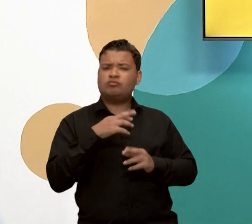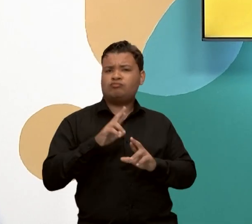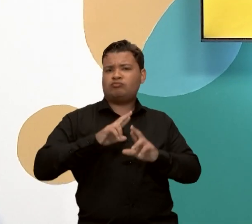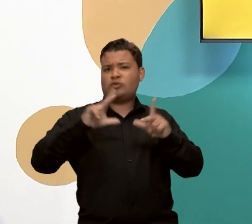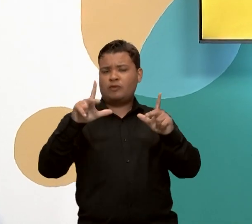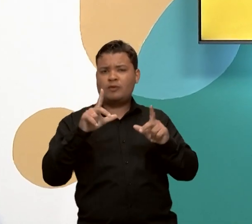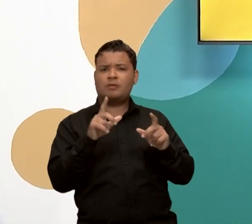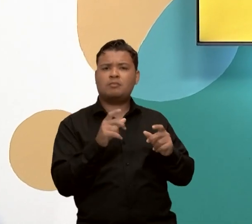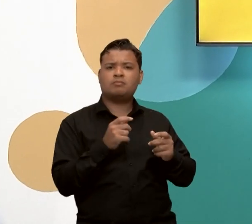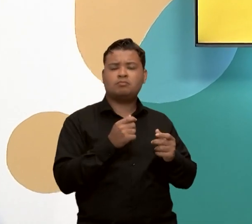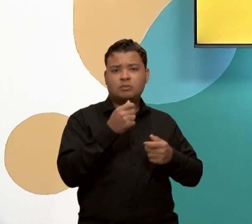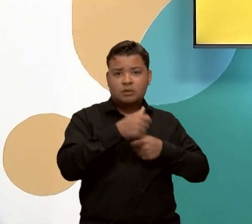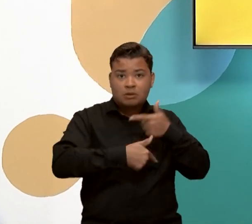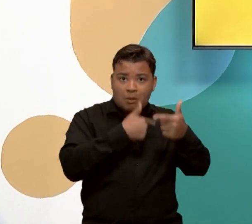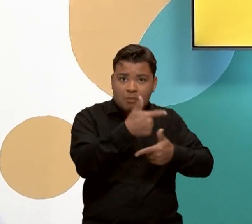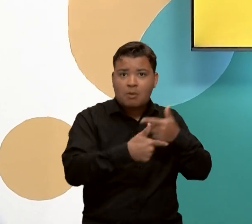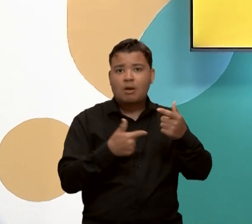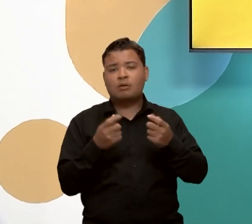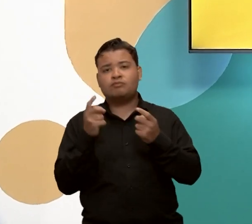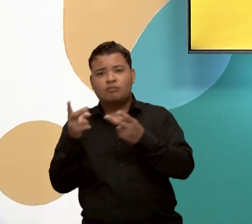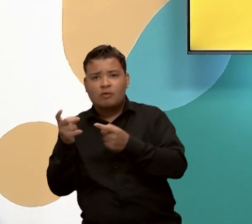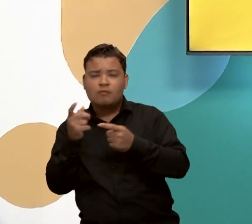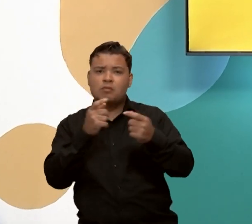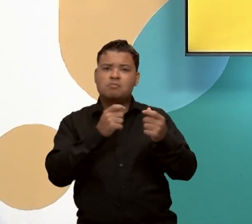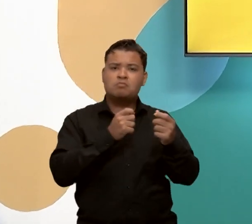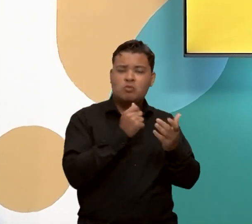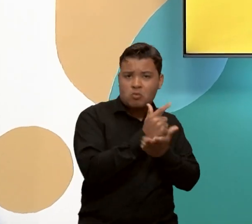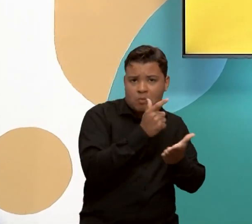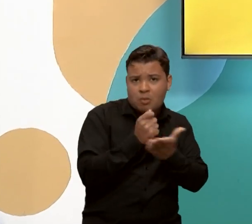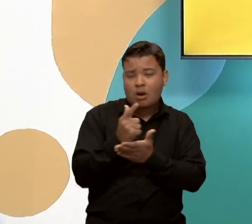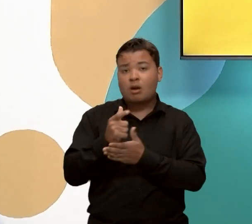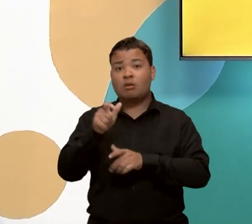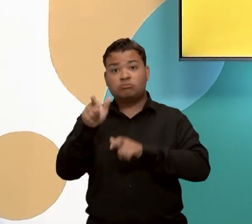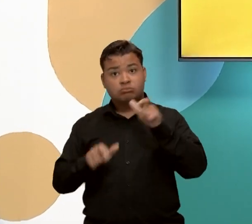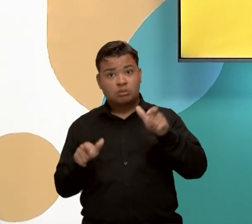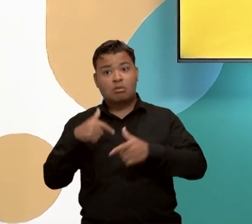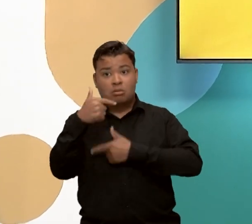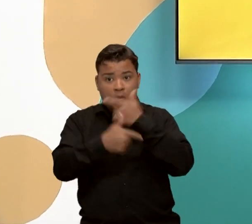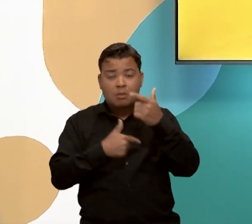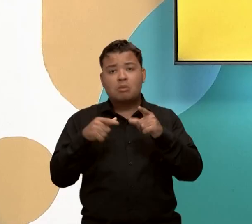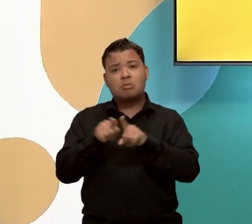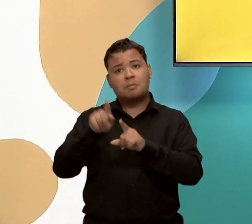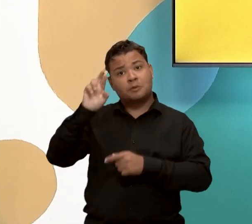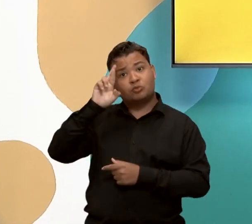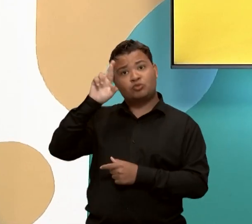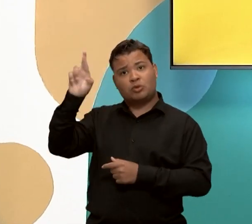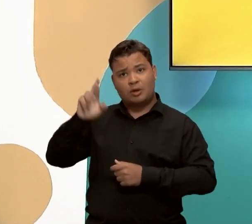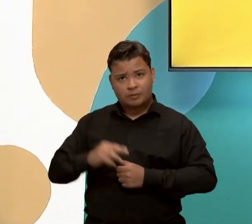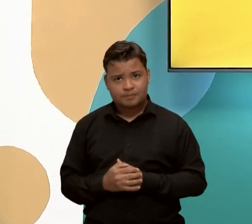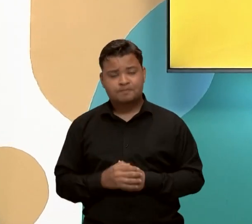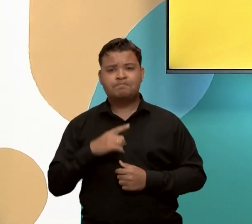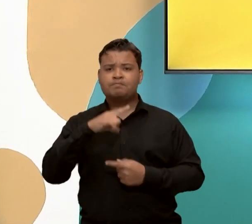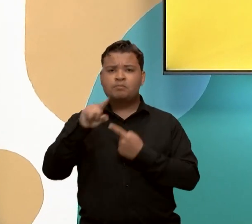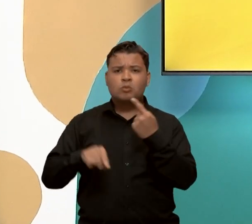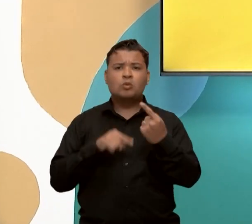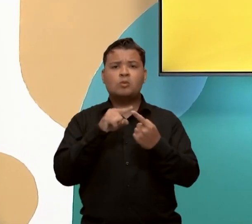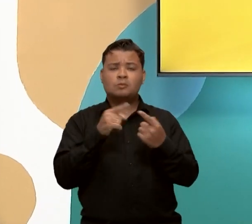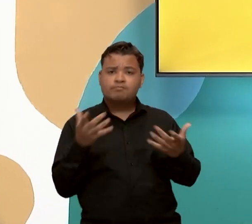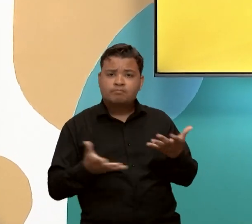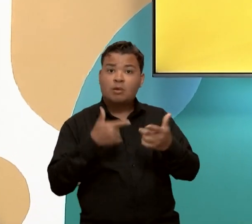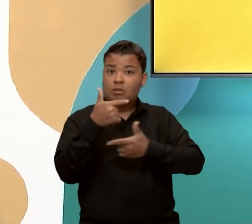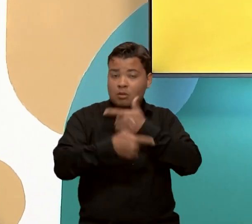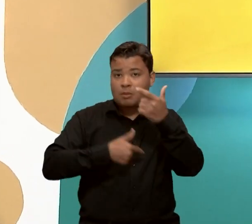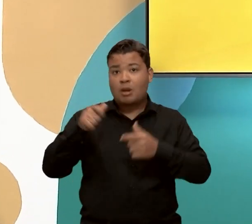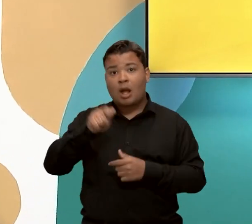em que os próprios trabalhadores também são donos. Um dos objetivos dela é incentivar a defesa do trabalho associado